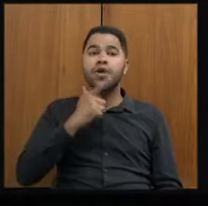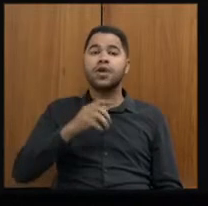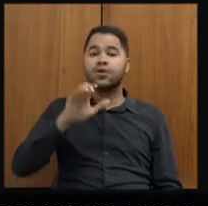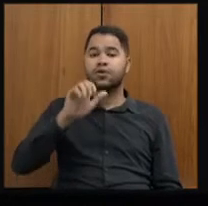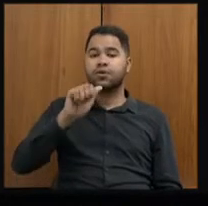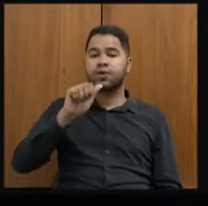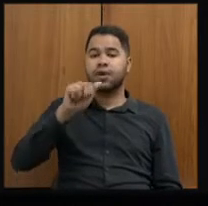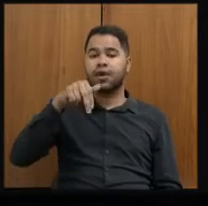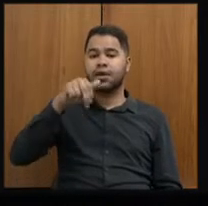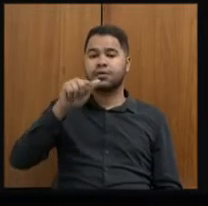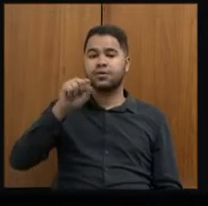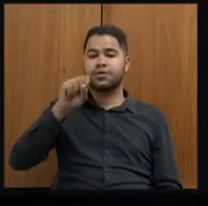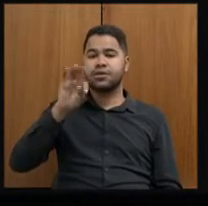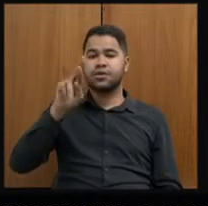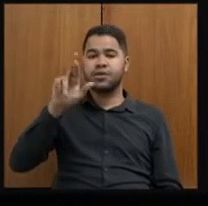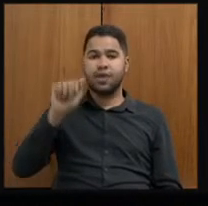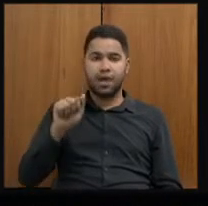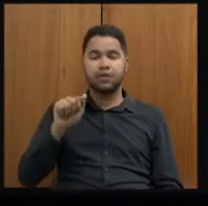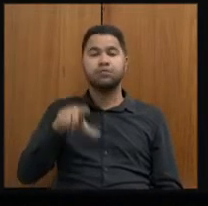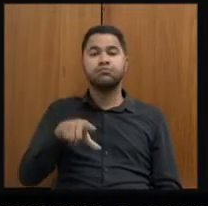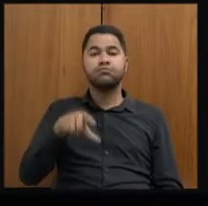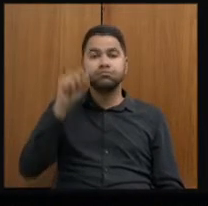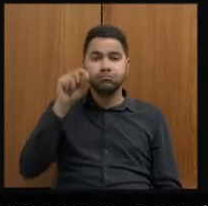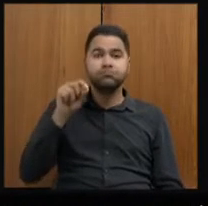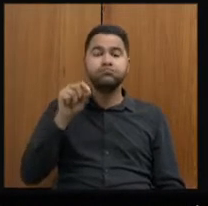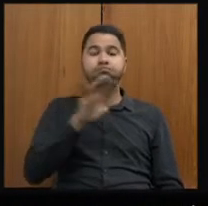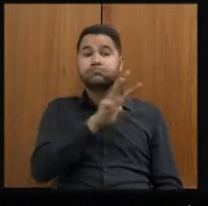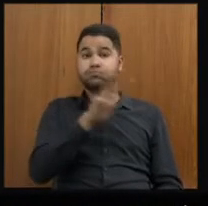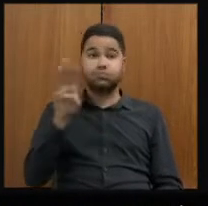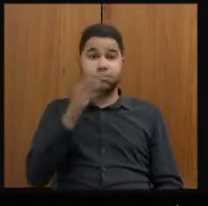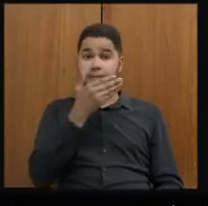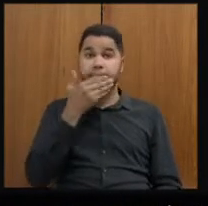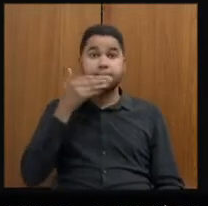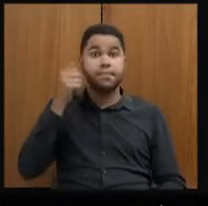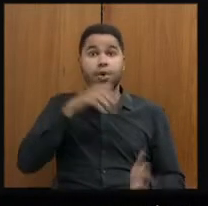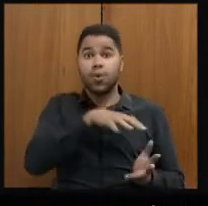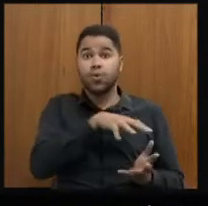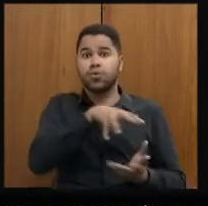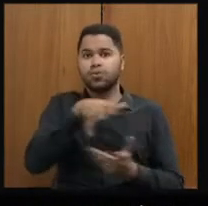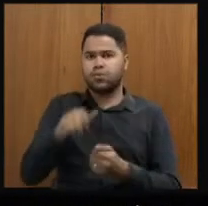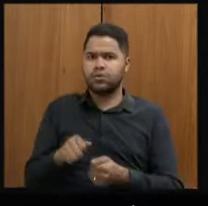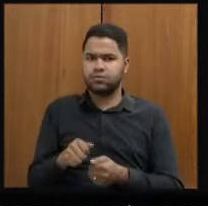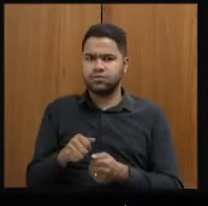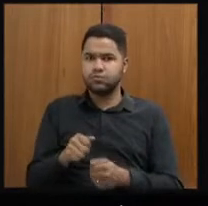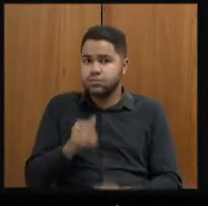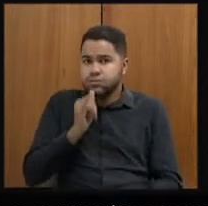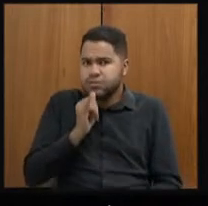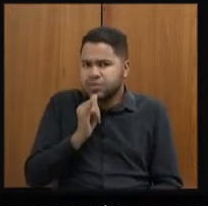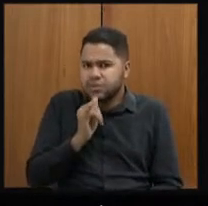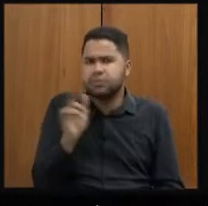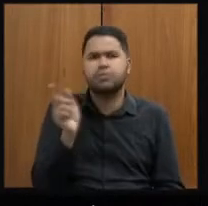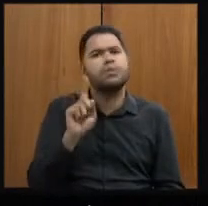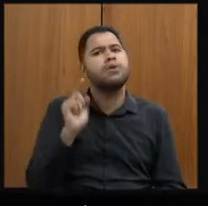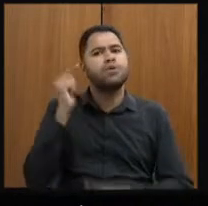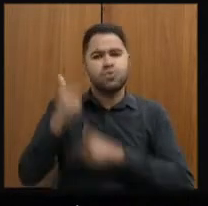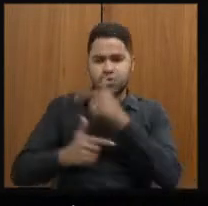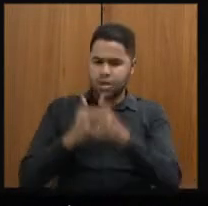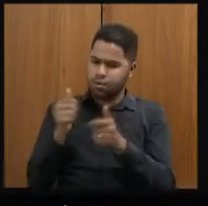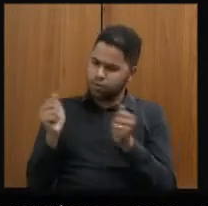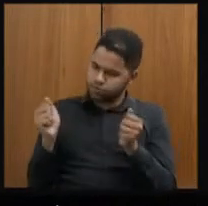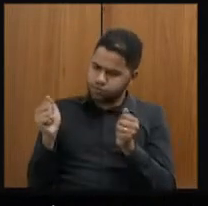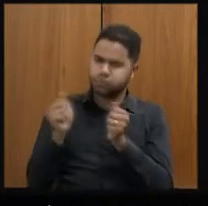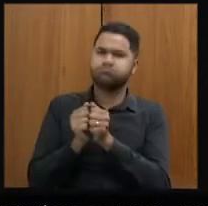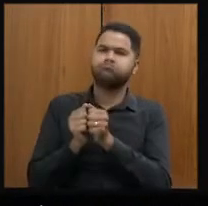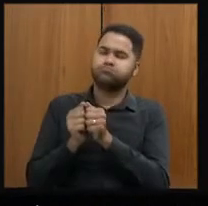foi escolhido lá pelo site como melhor queijo do mundo isso não é à toa e são trabalho em conjunto